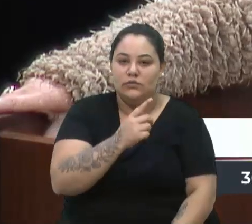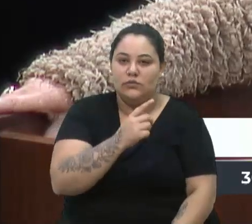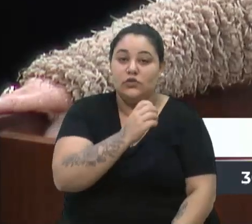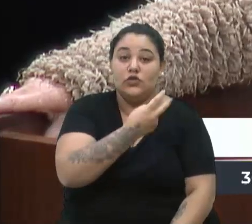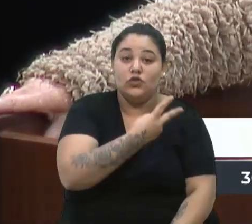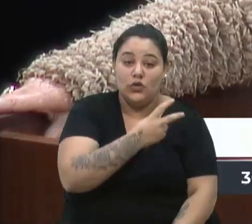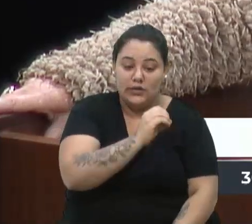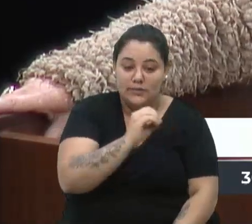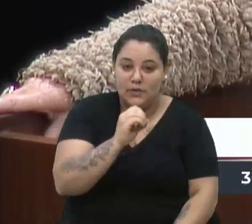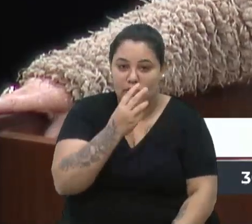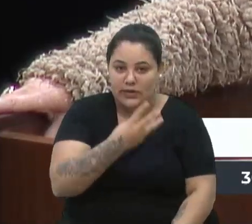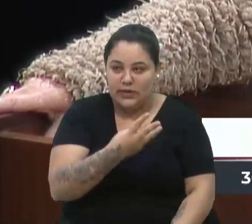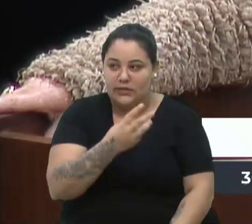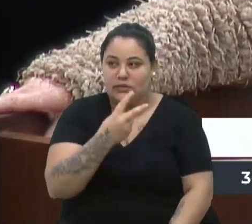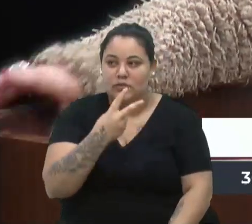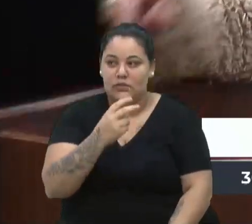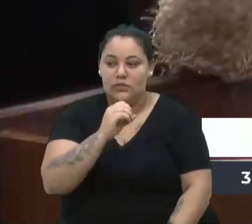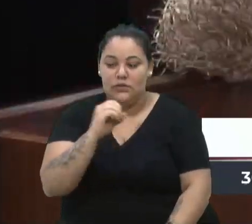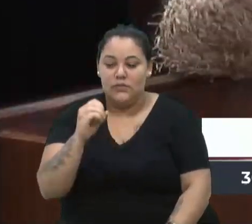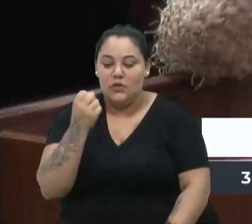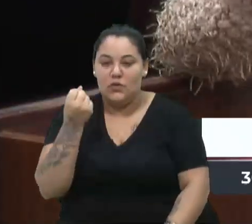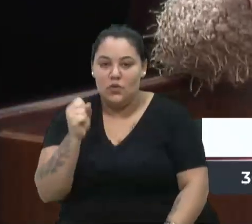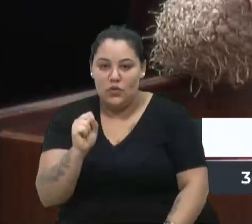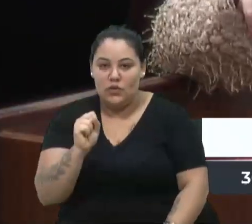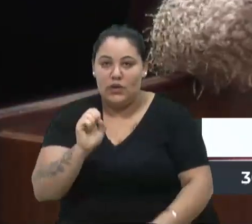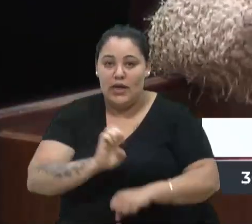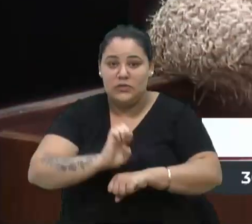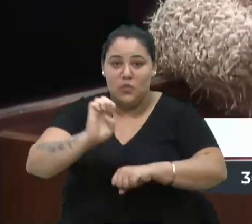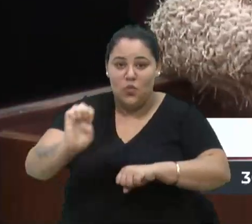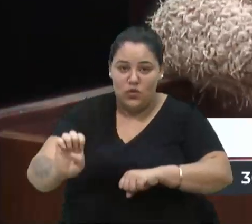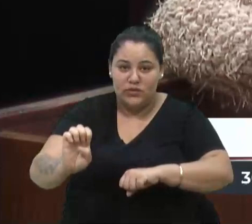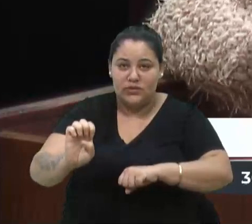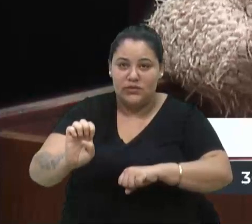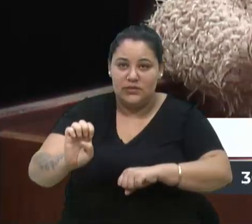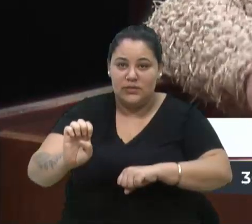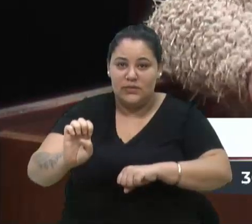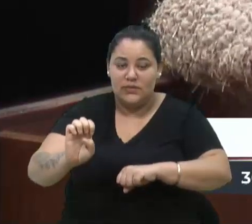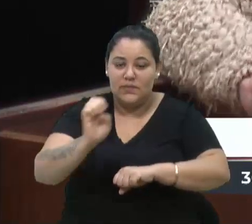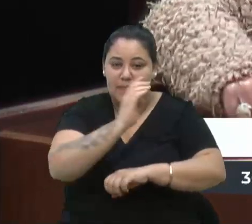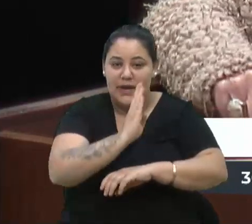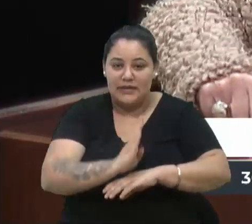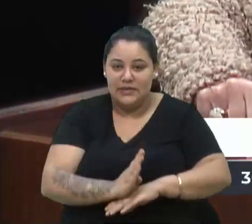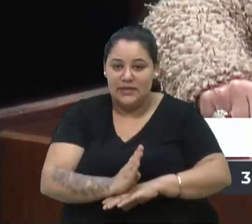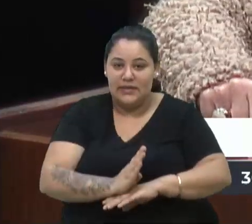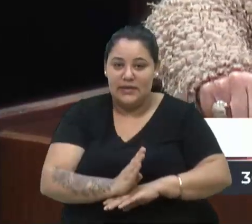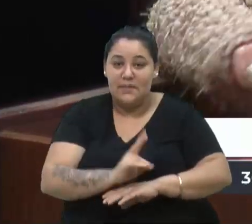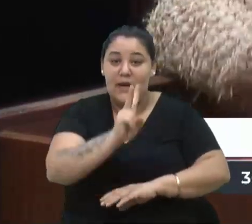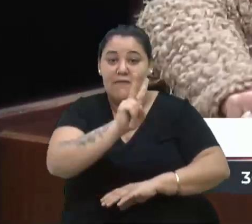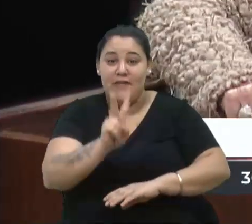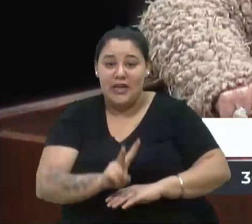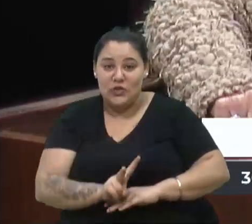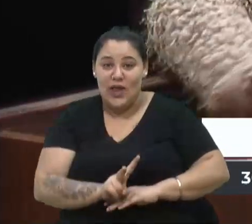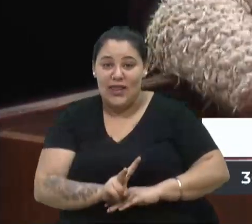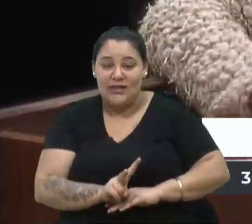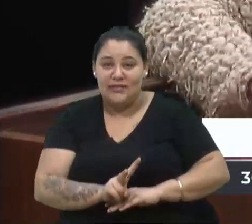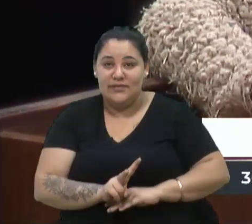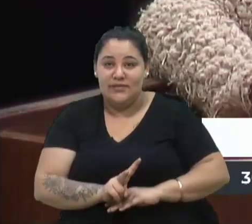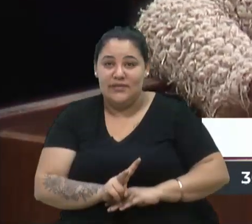e 2008, a exportação brasileira para a Venezuela passaram de